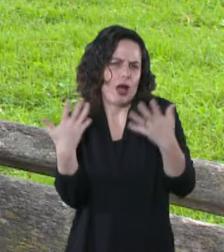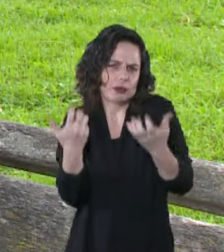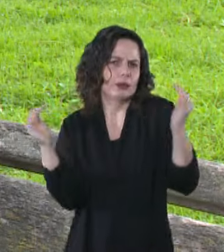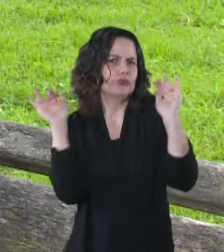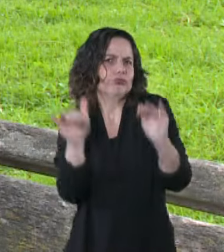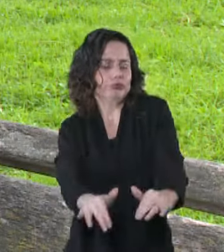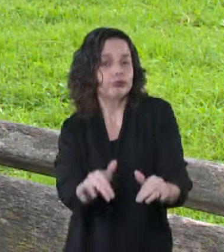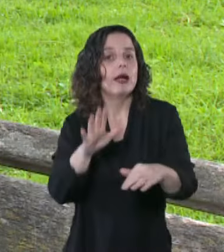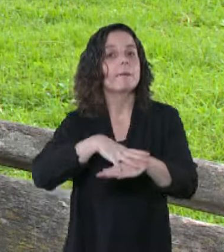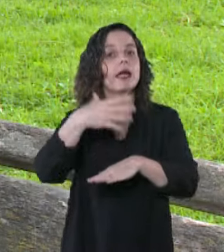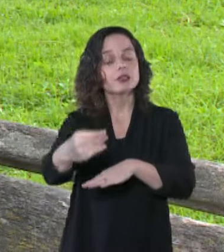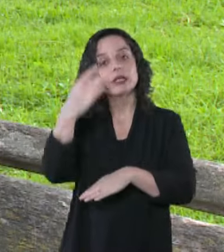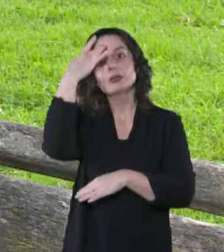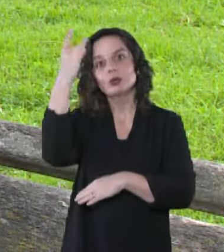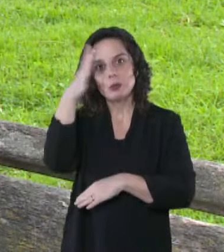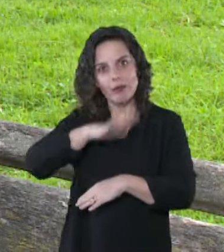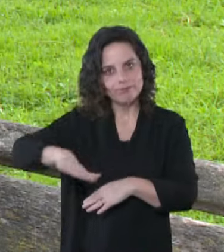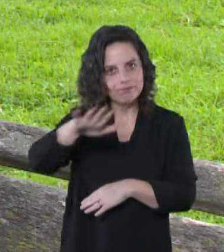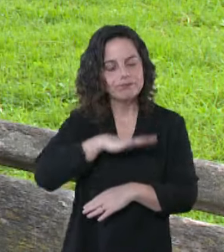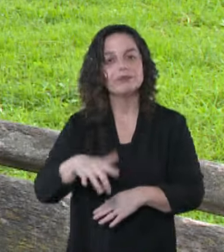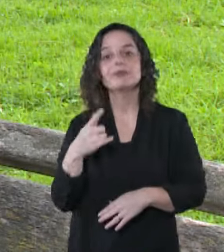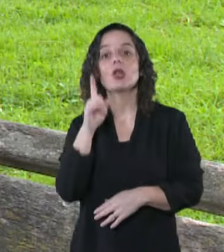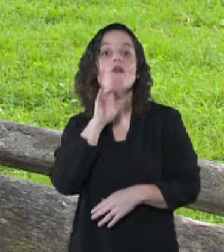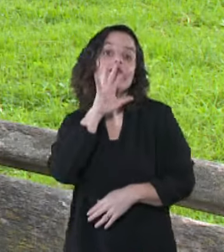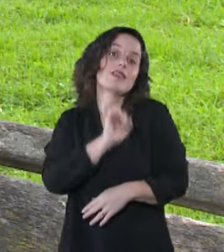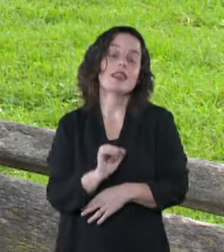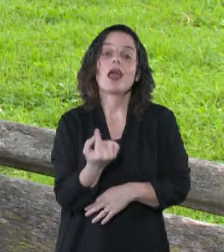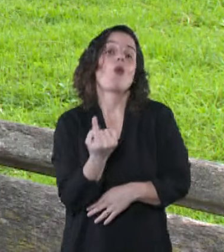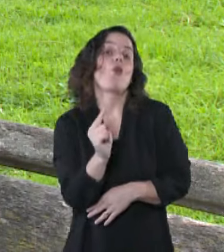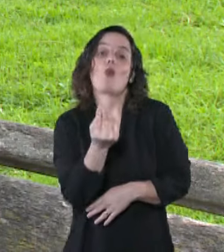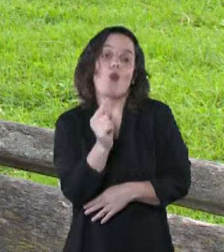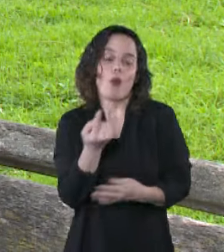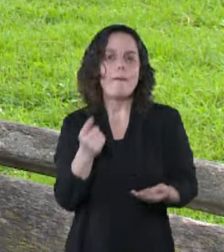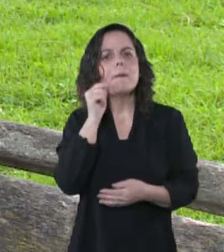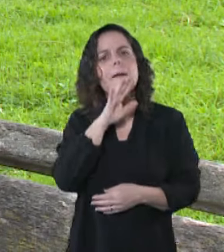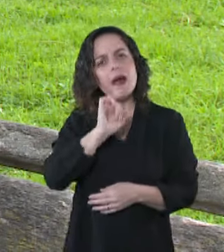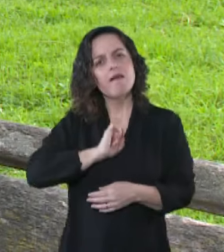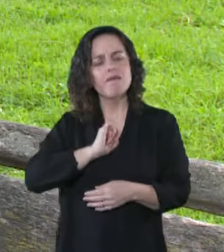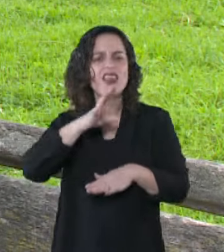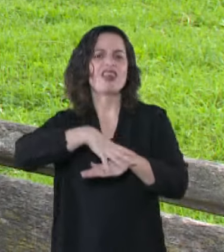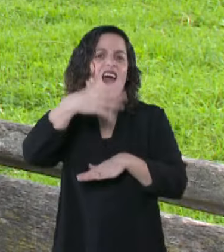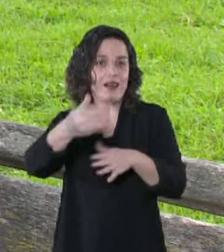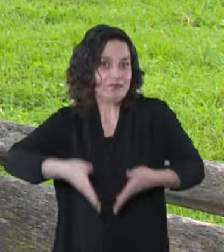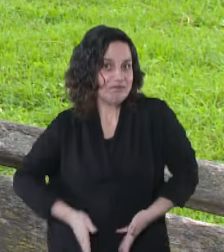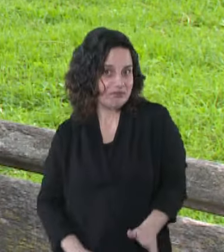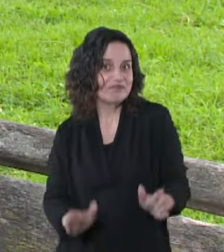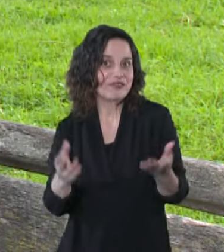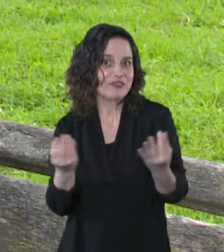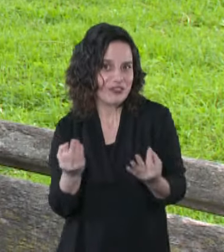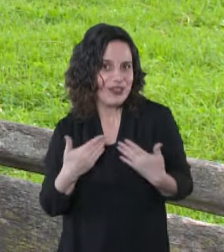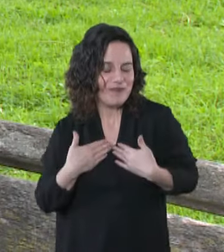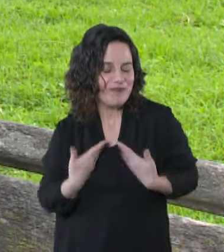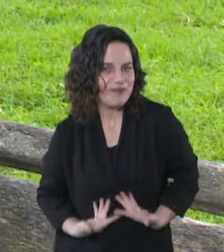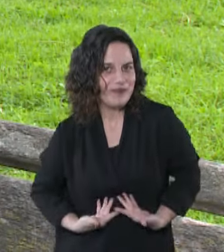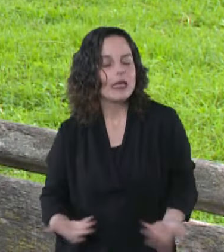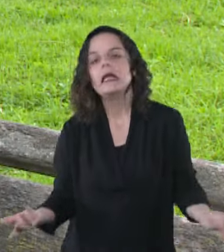para Setúbal mais tarde. Sou filha única, os meus pais foram pais já bastante tarde, e